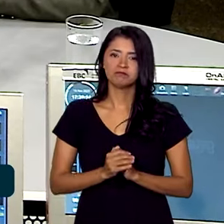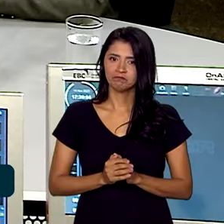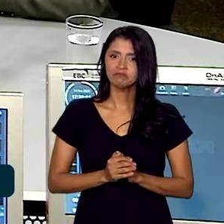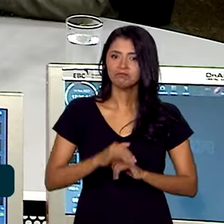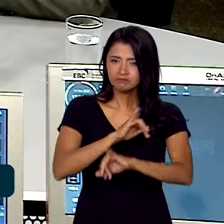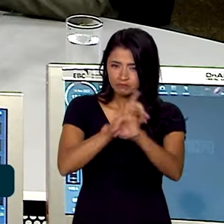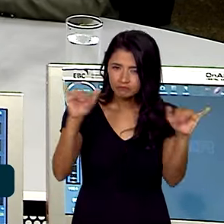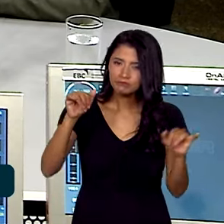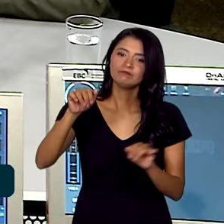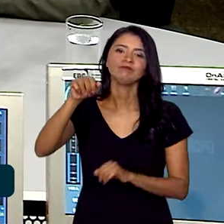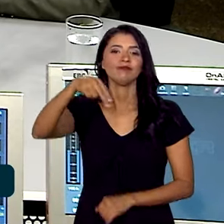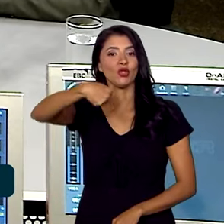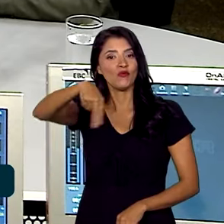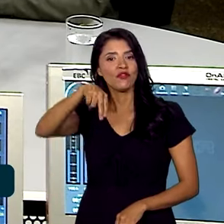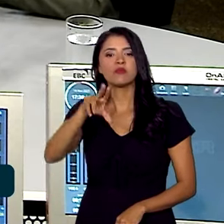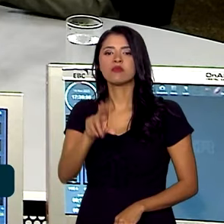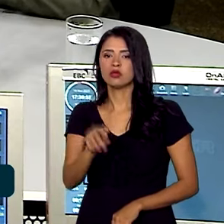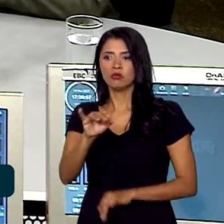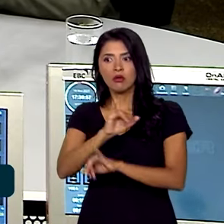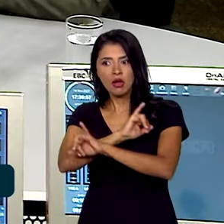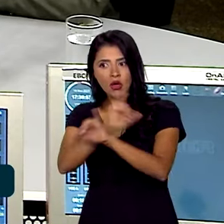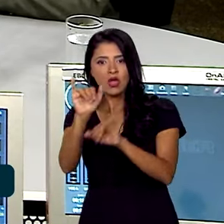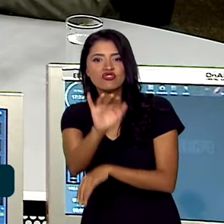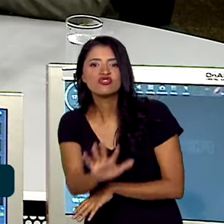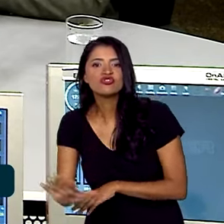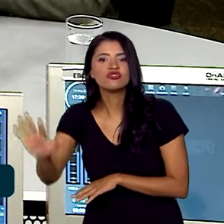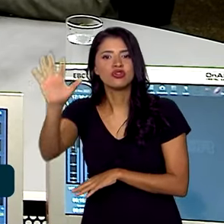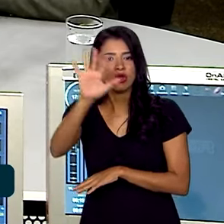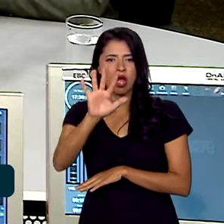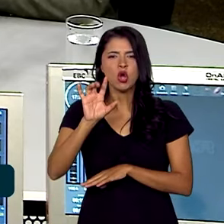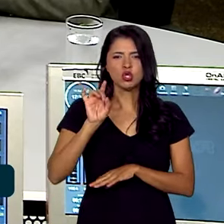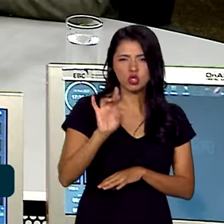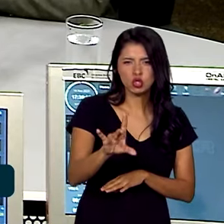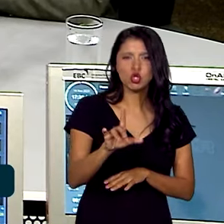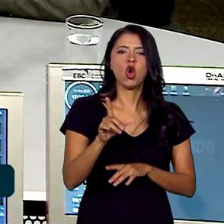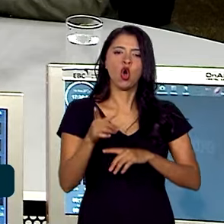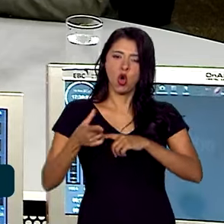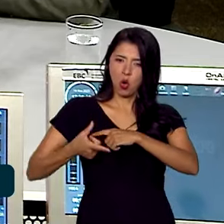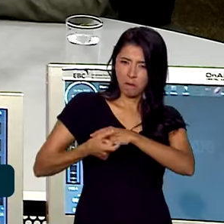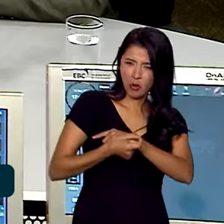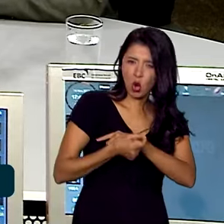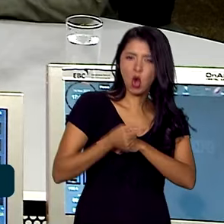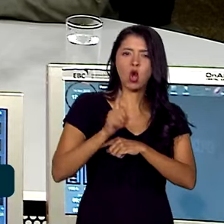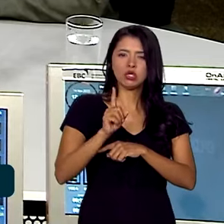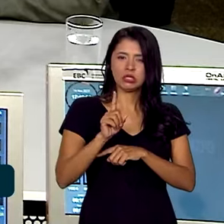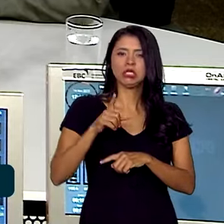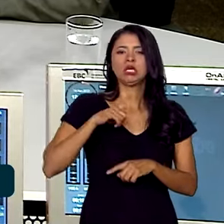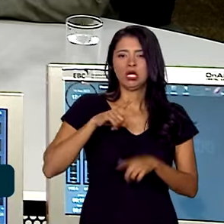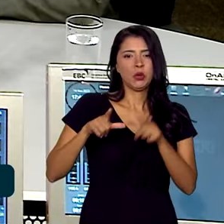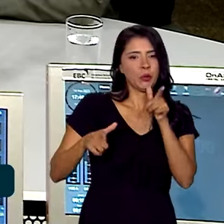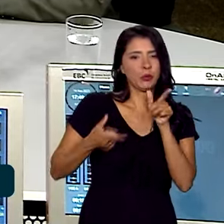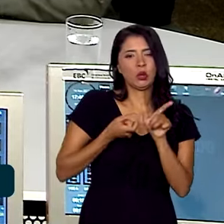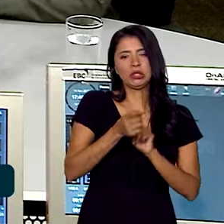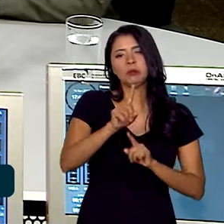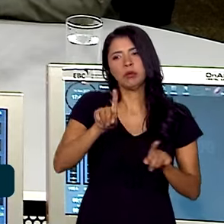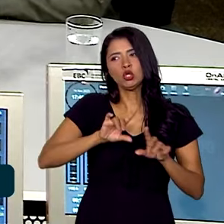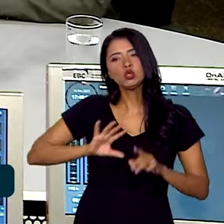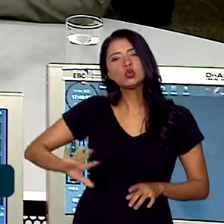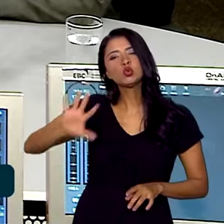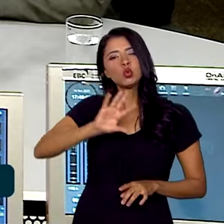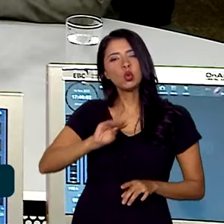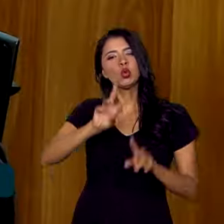para essa conscientização geral não apenas em relação ao câncer de próstata né mas a saúde como um todo se a gente